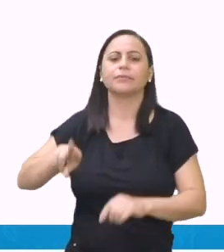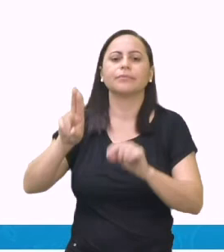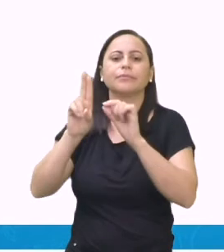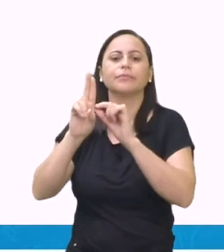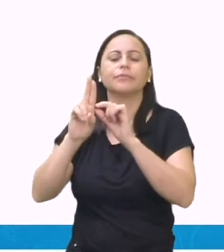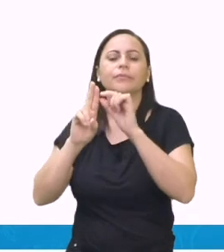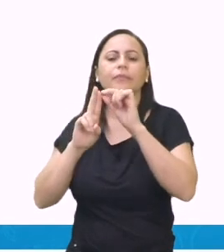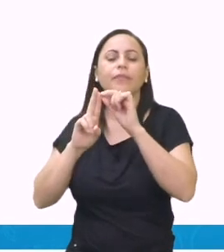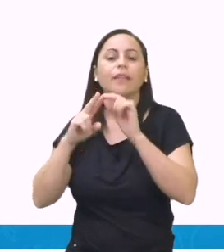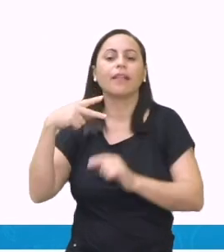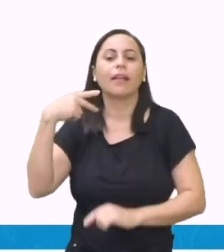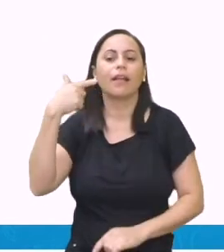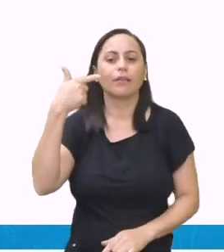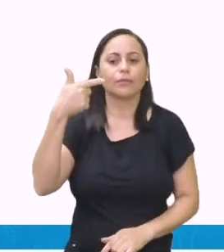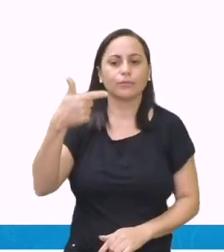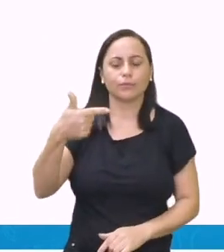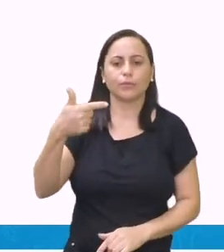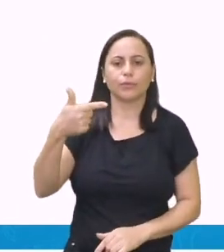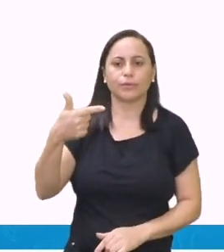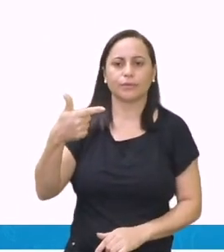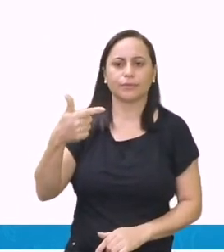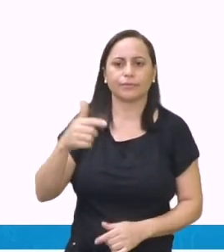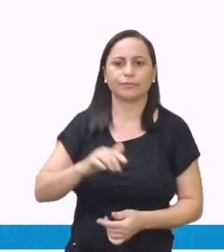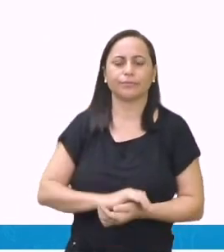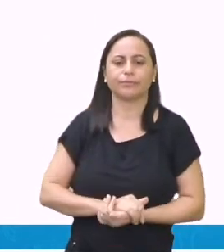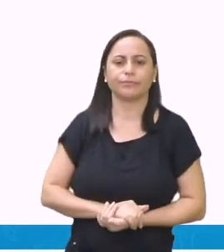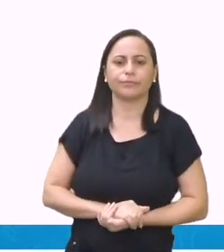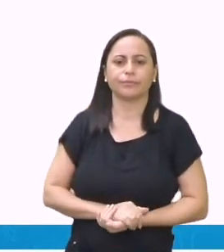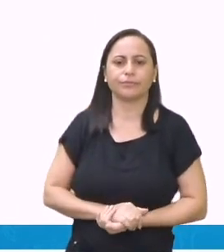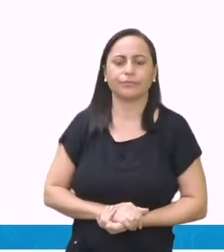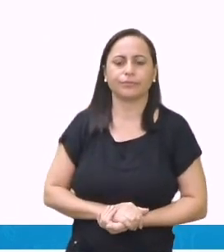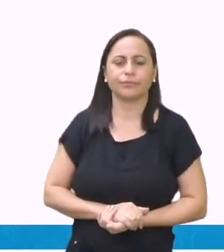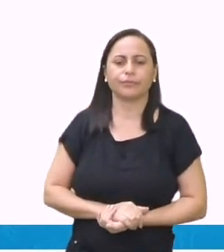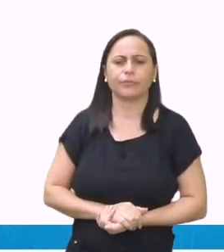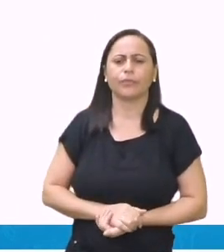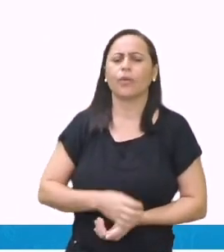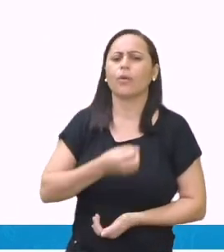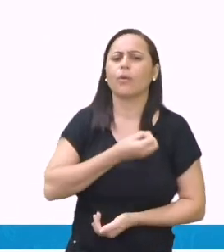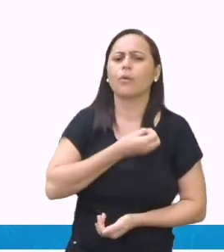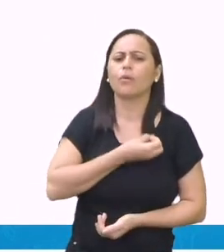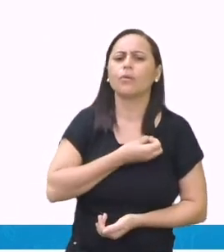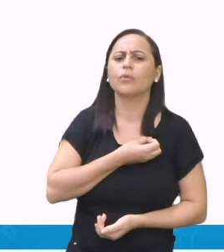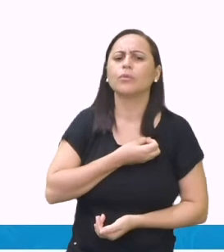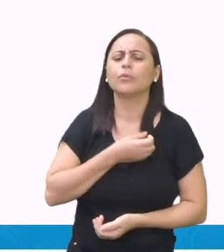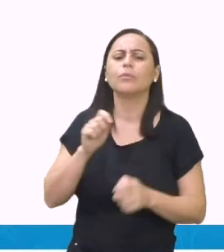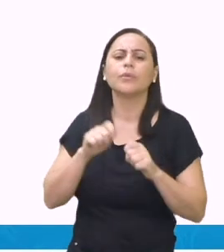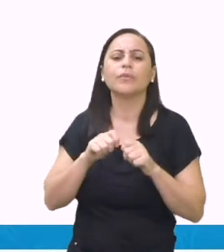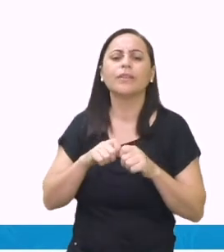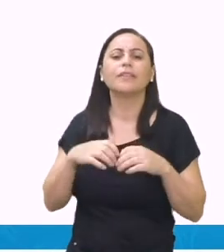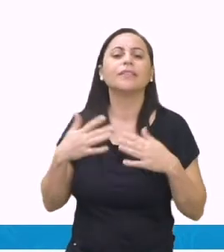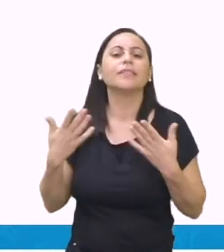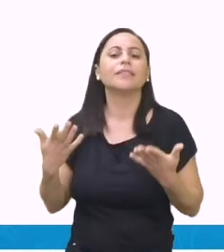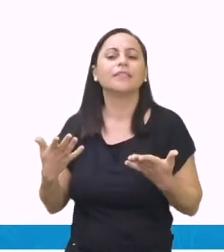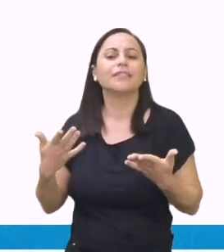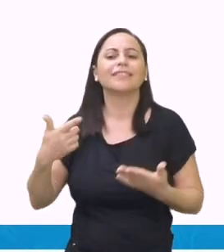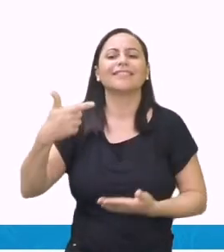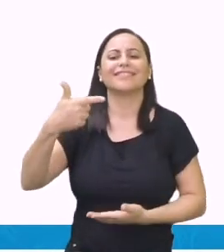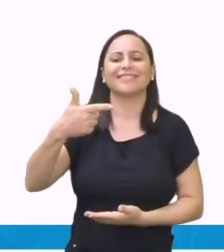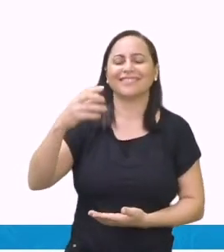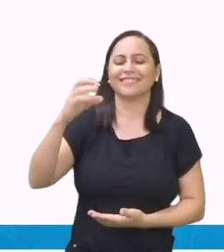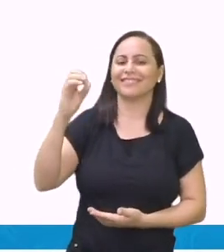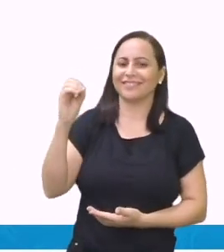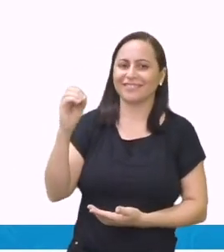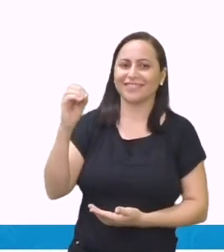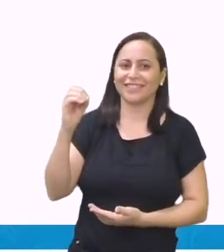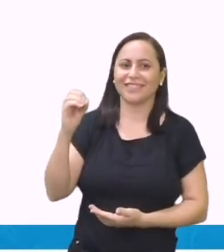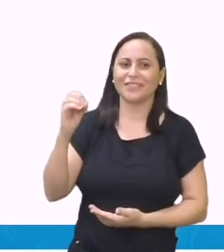2 dezenas, ó. 1, 2. Que número formou? 20.